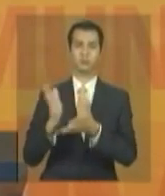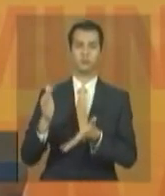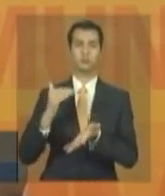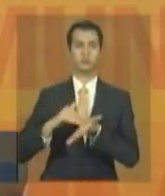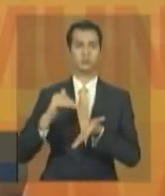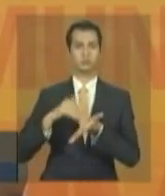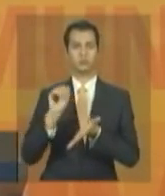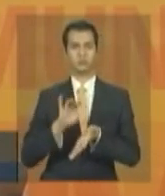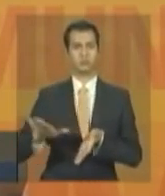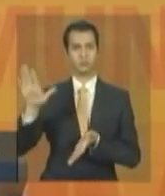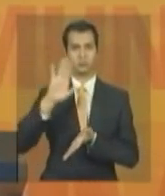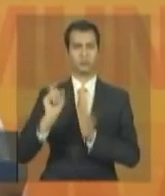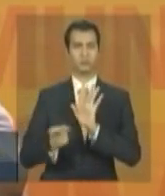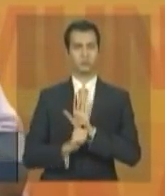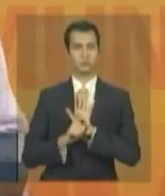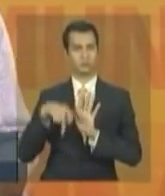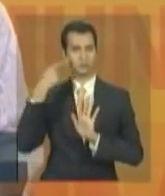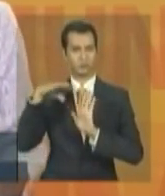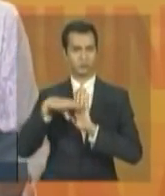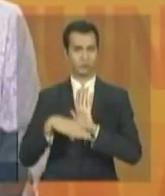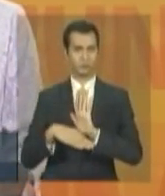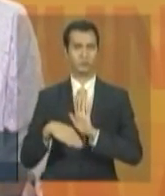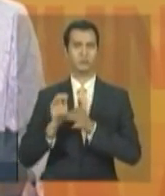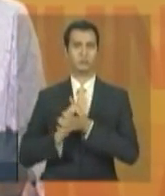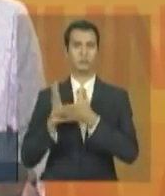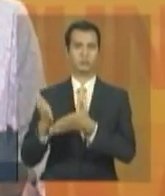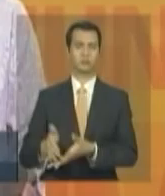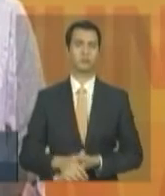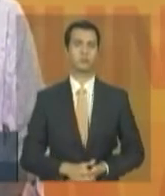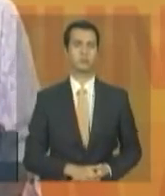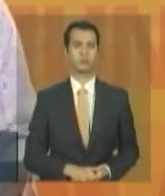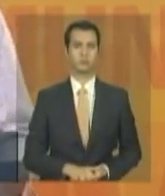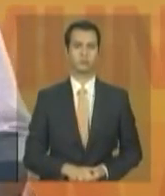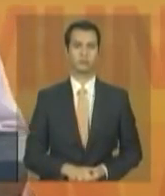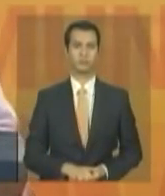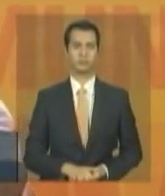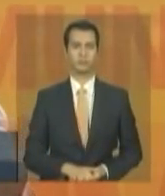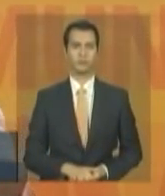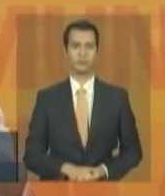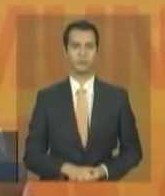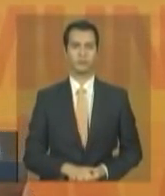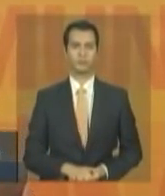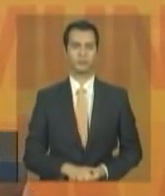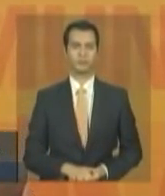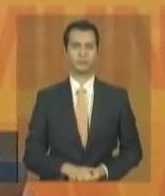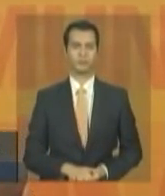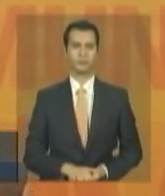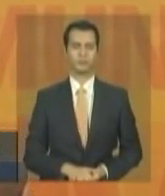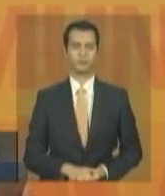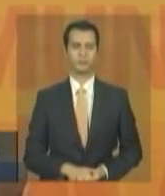de Políticas sobre Drogas, Paulina do Carmo, a senhora